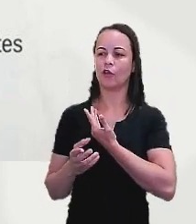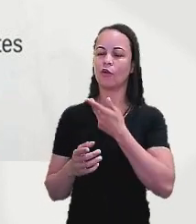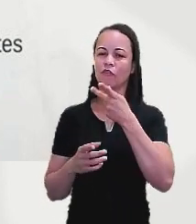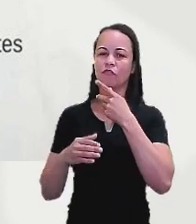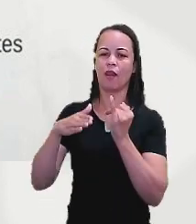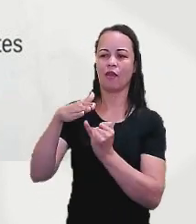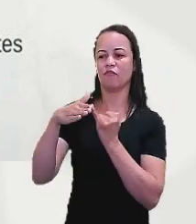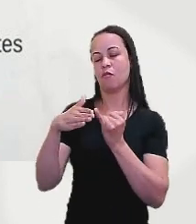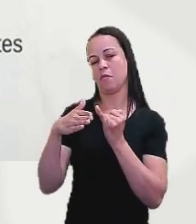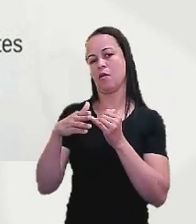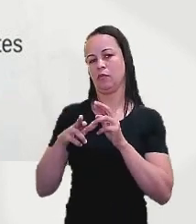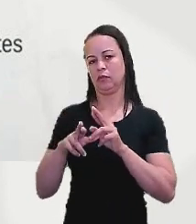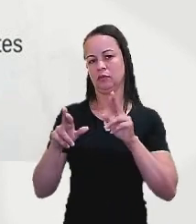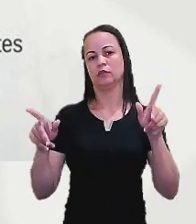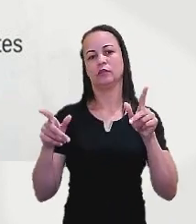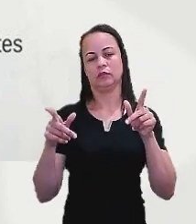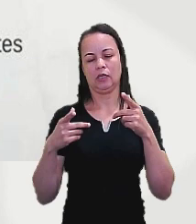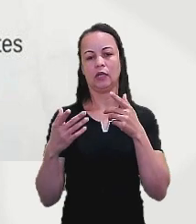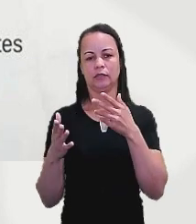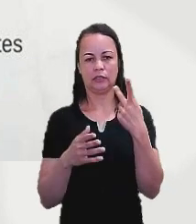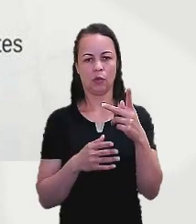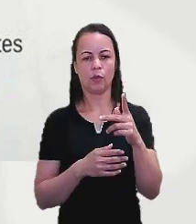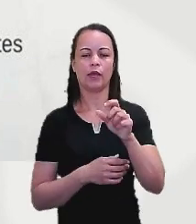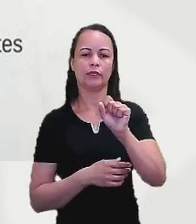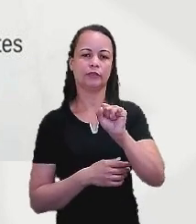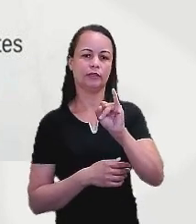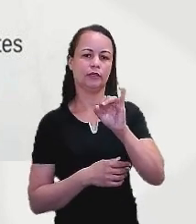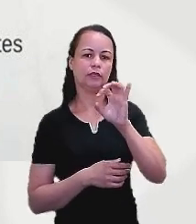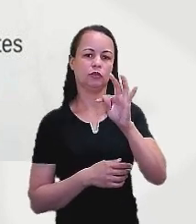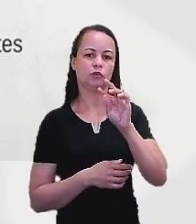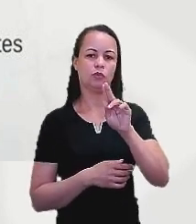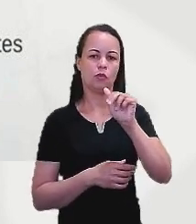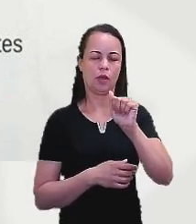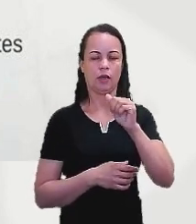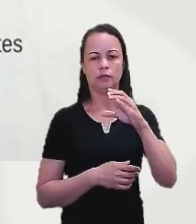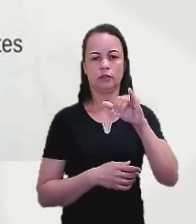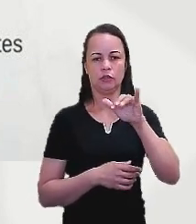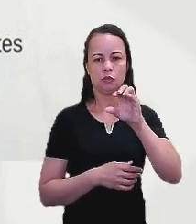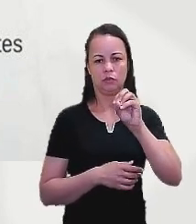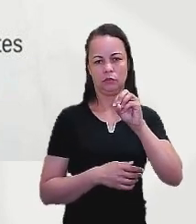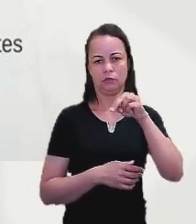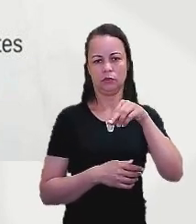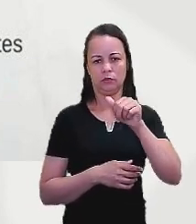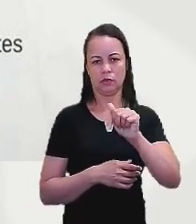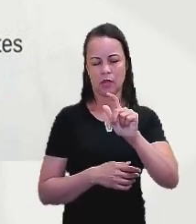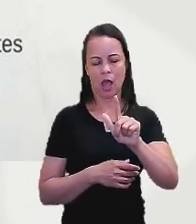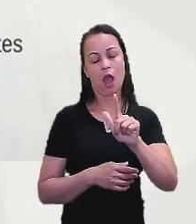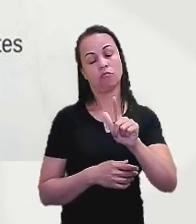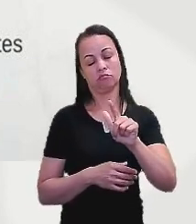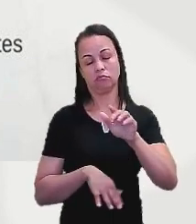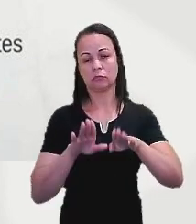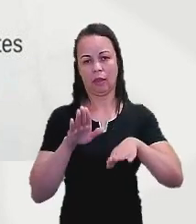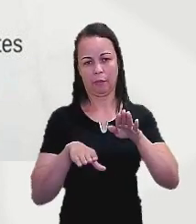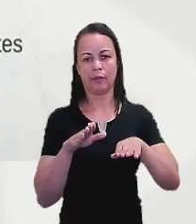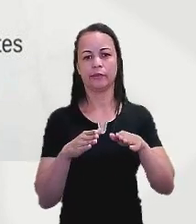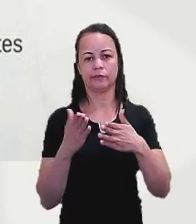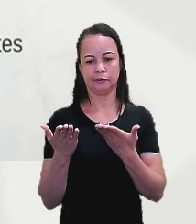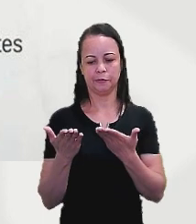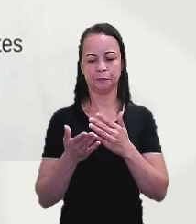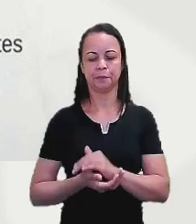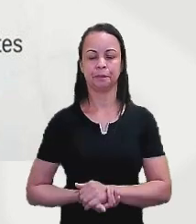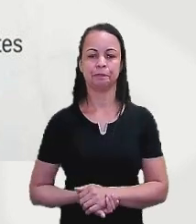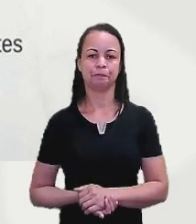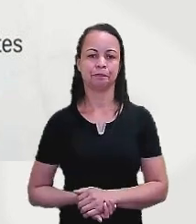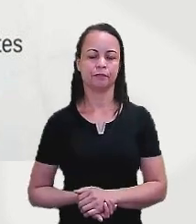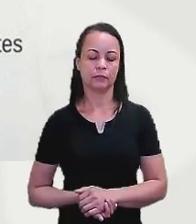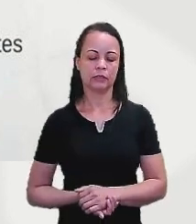Isso é uma variação linguística situacional, vai depender da situação que você se encontra.